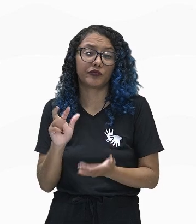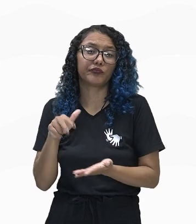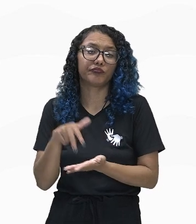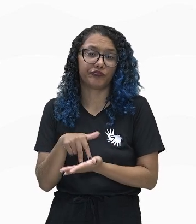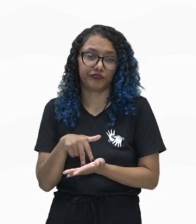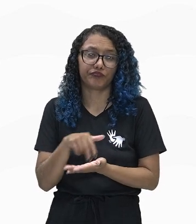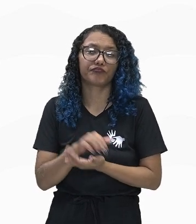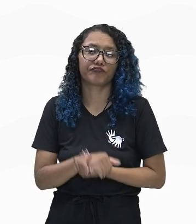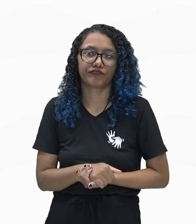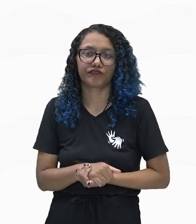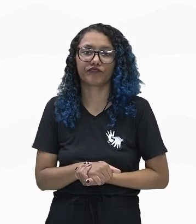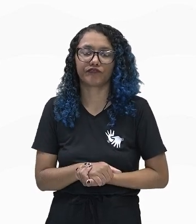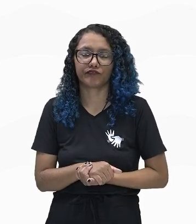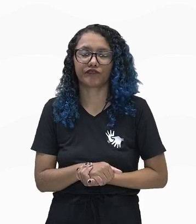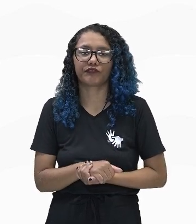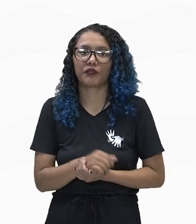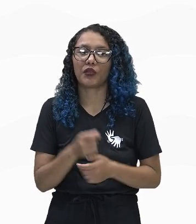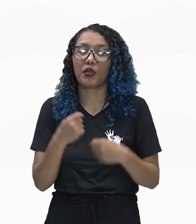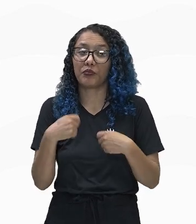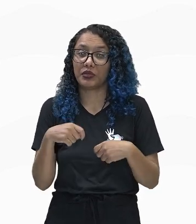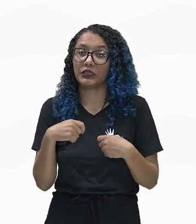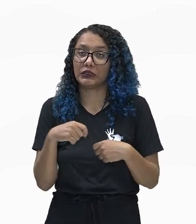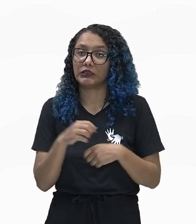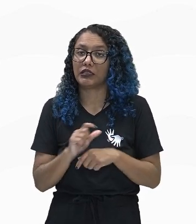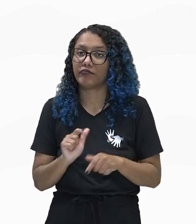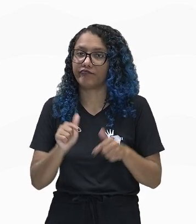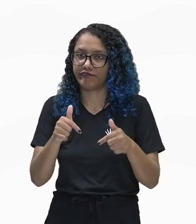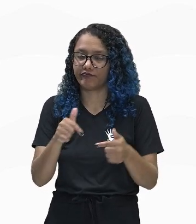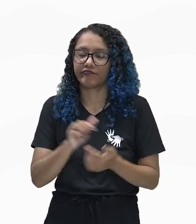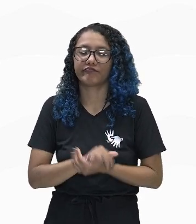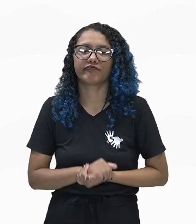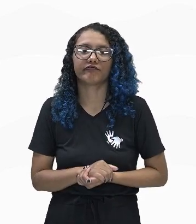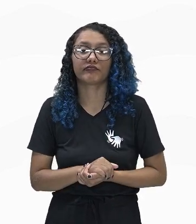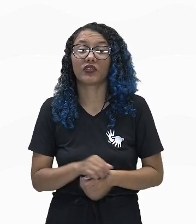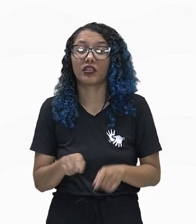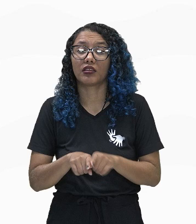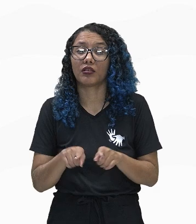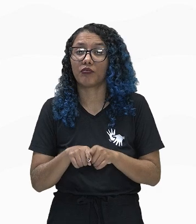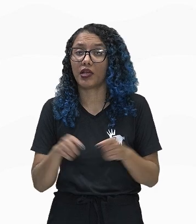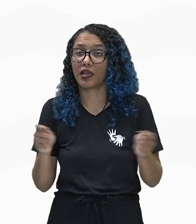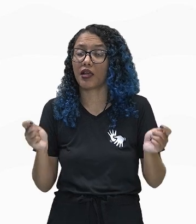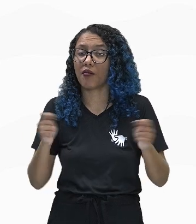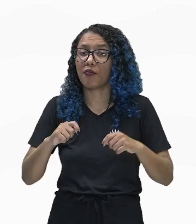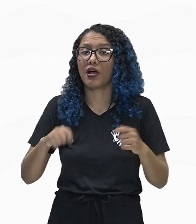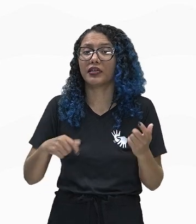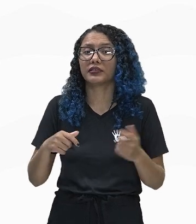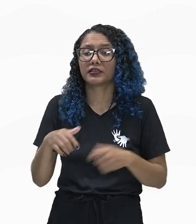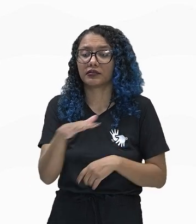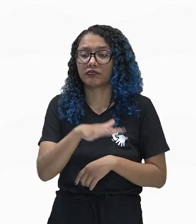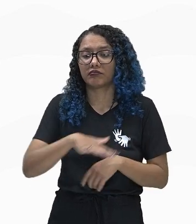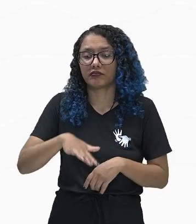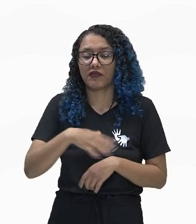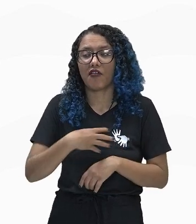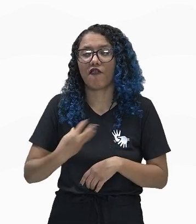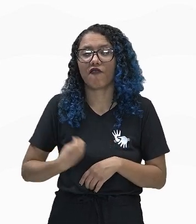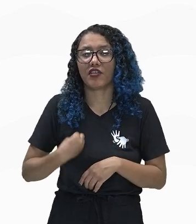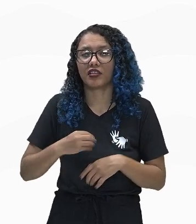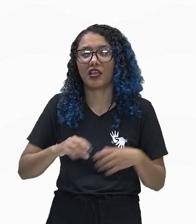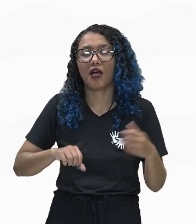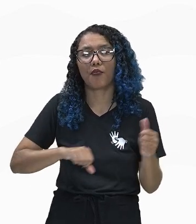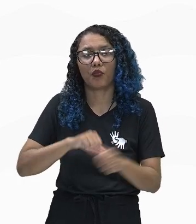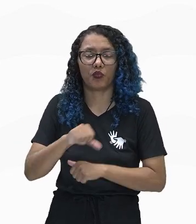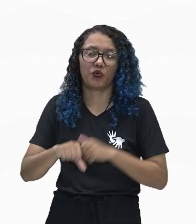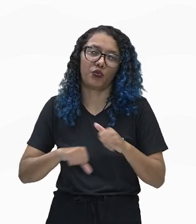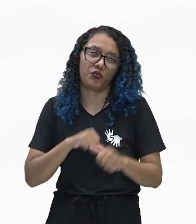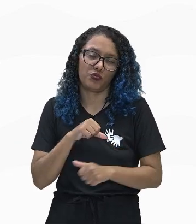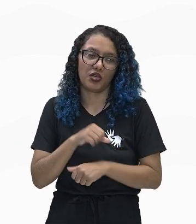protagonista, ele precisa ser um sujeito ativo, capaz de transformar sua realidade, contribuindo